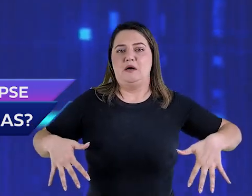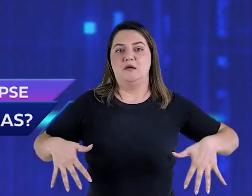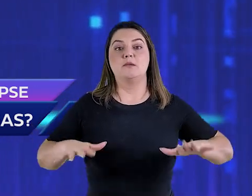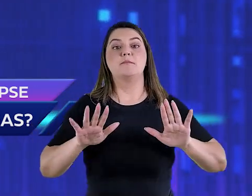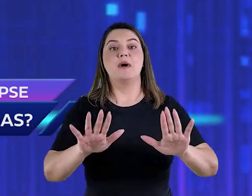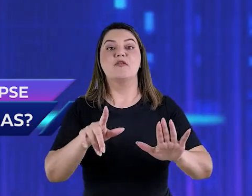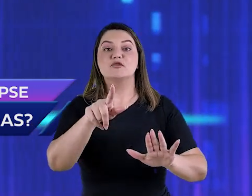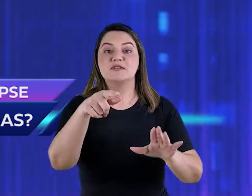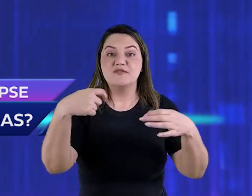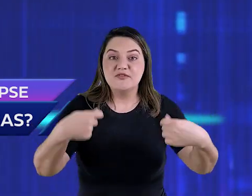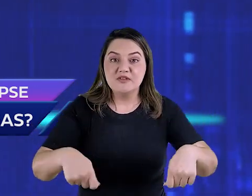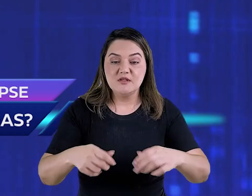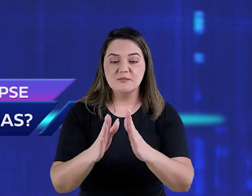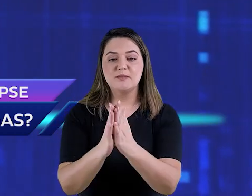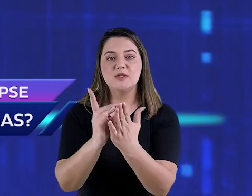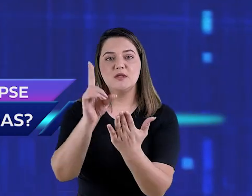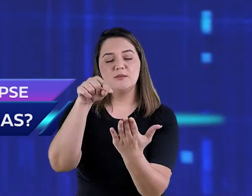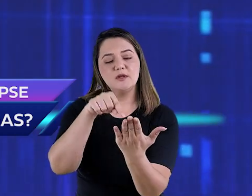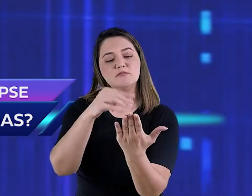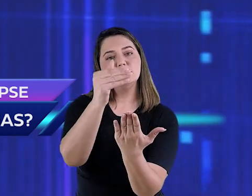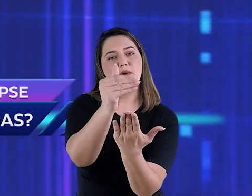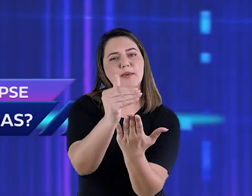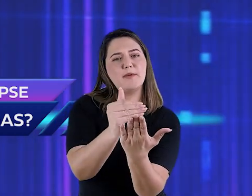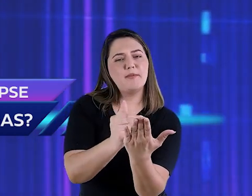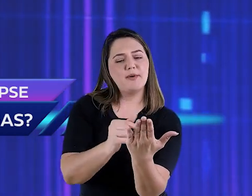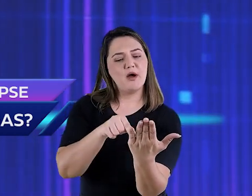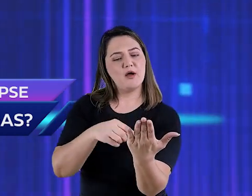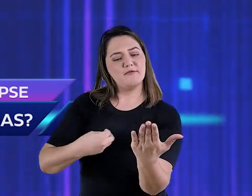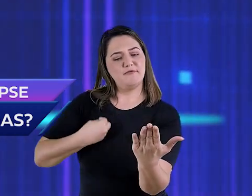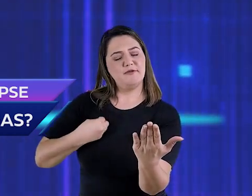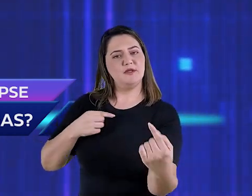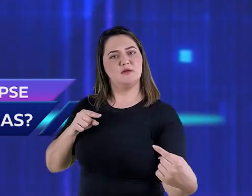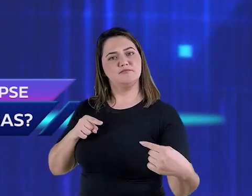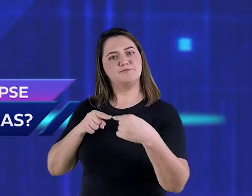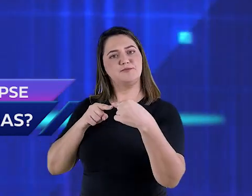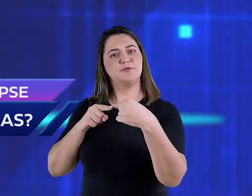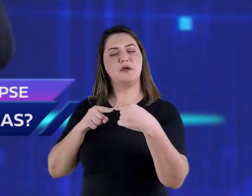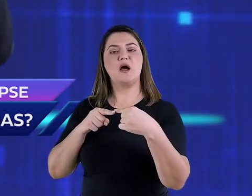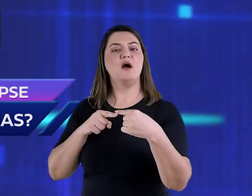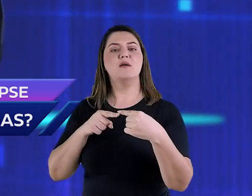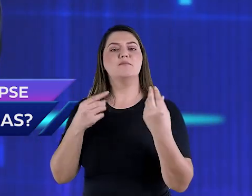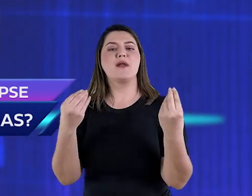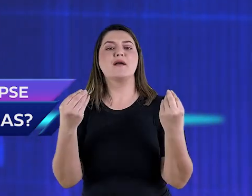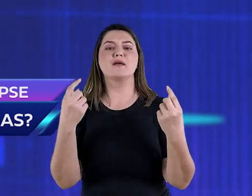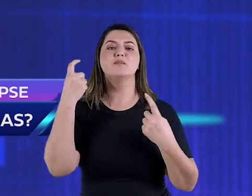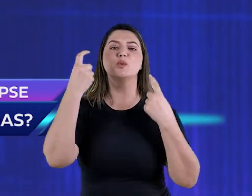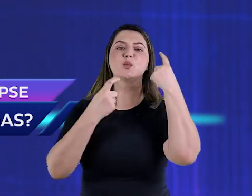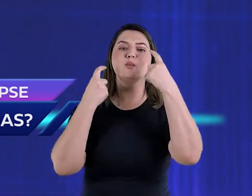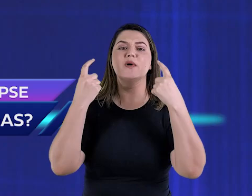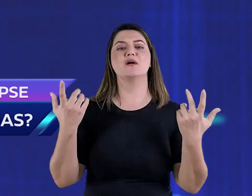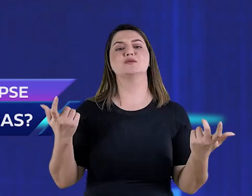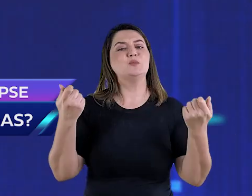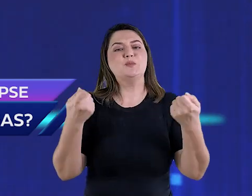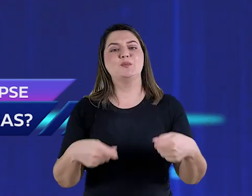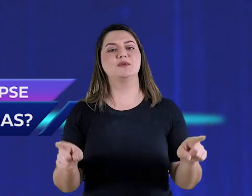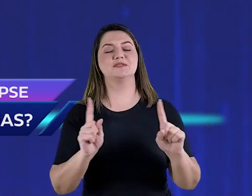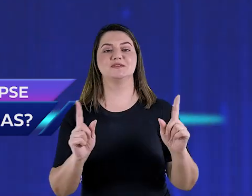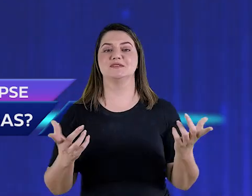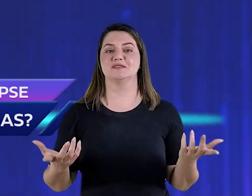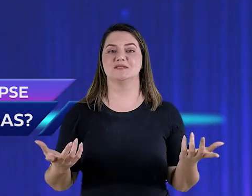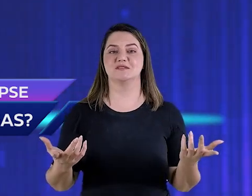agora você passa a viver de acordo com a palavra de Deus, não precisa ter nenhuma preocupação com relação às